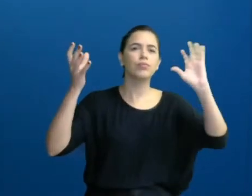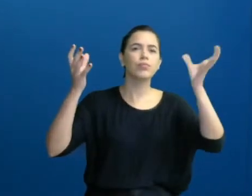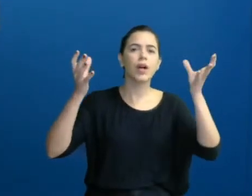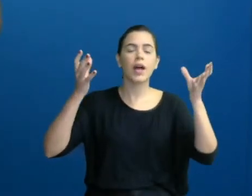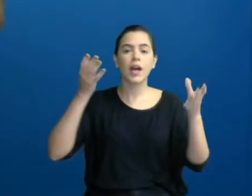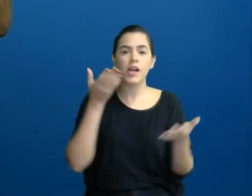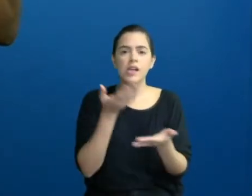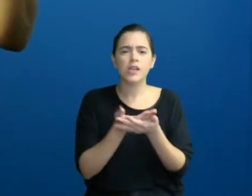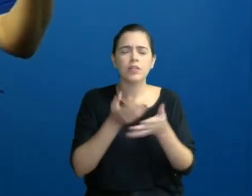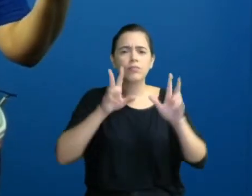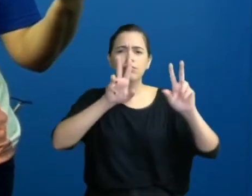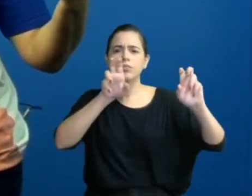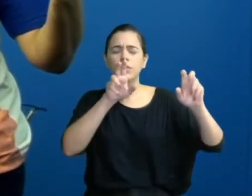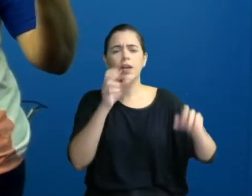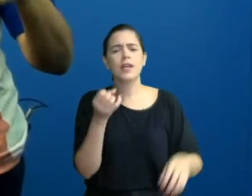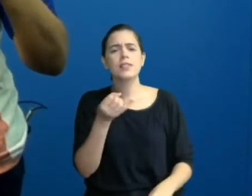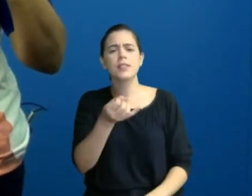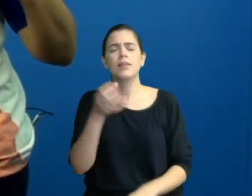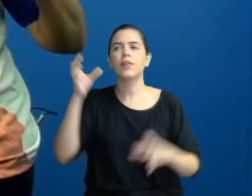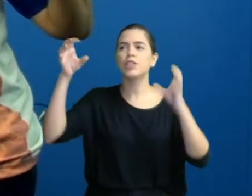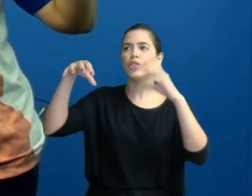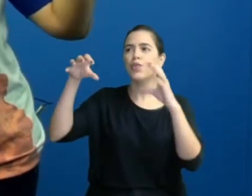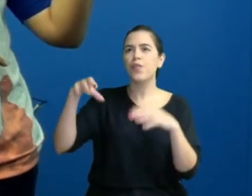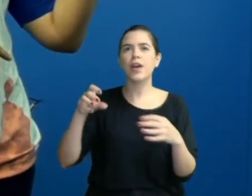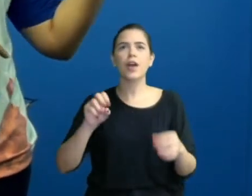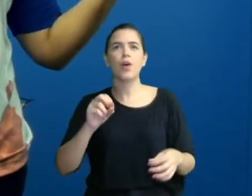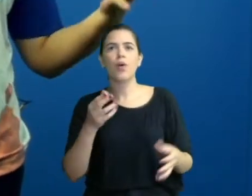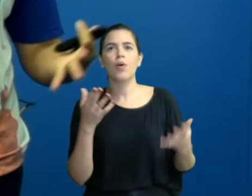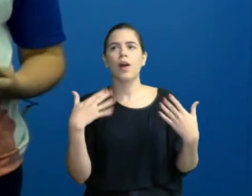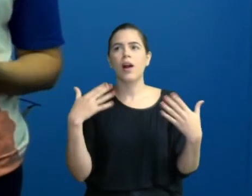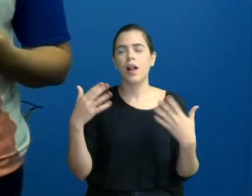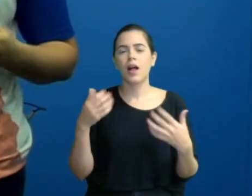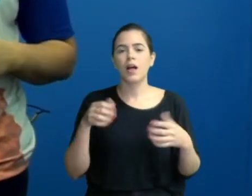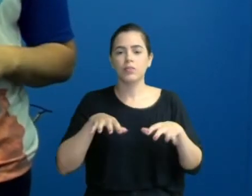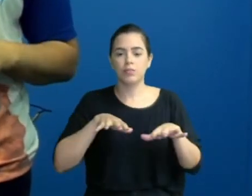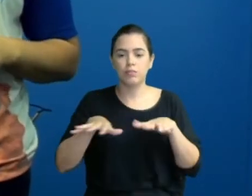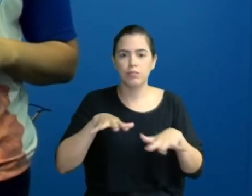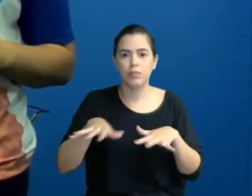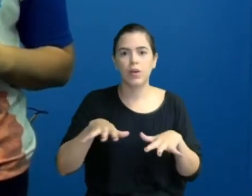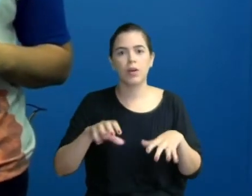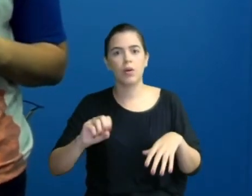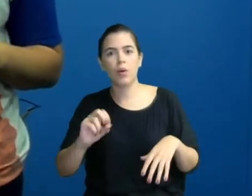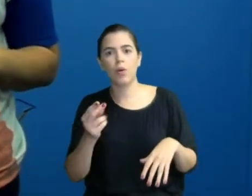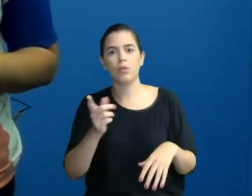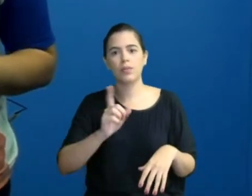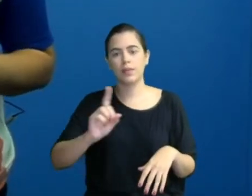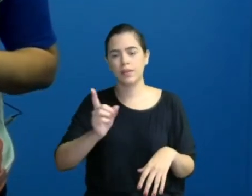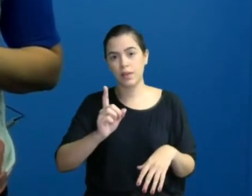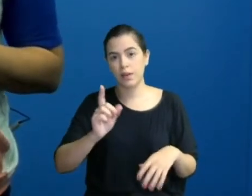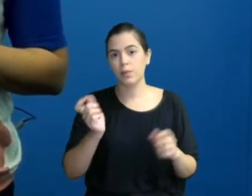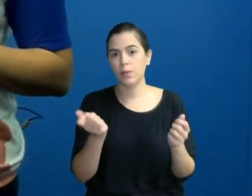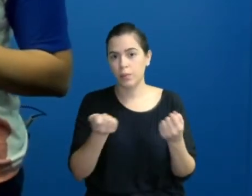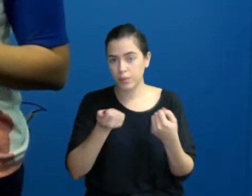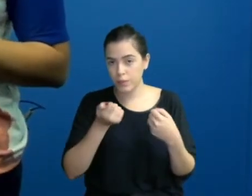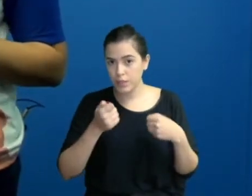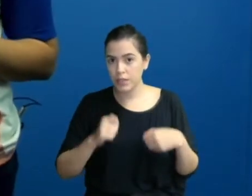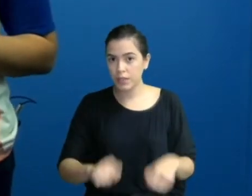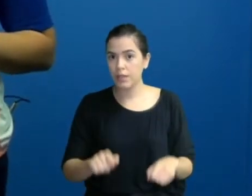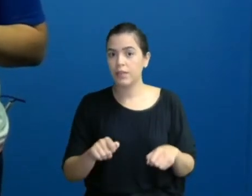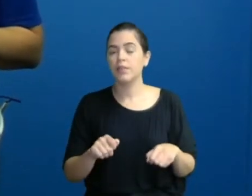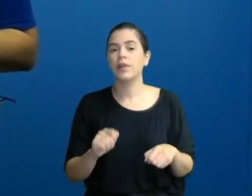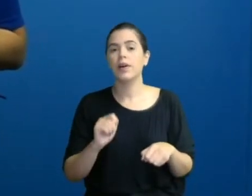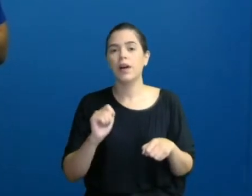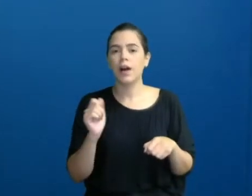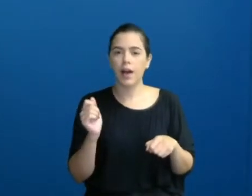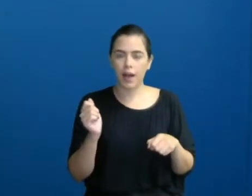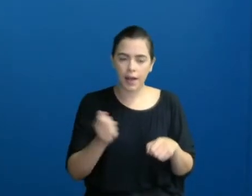que nos permite hoje saber se vai chover, como é que vai ser o clima, se vai ter terremotos ou não, só foi possível graças